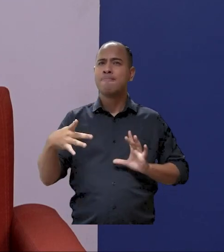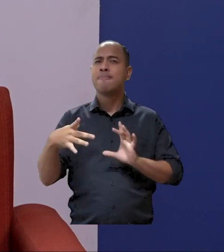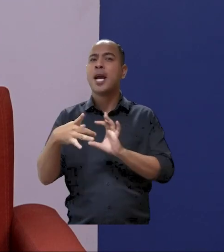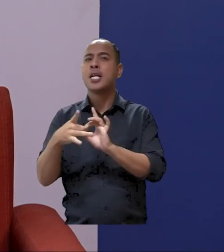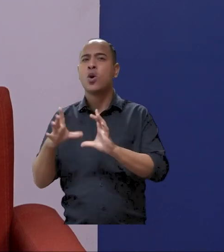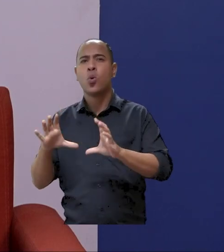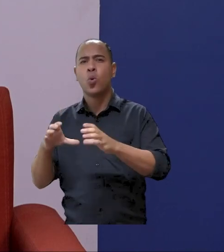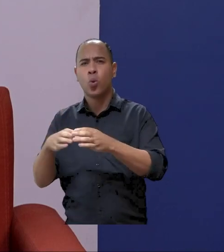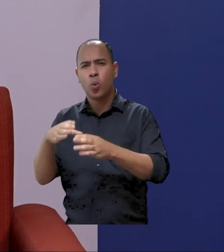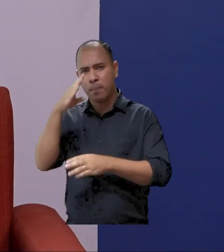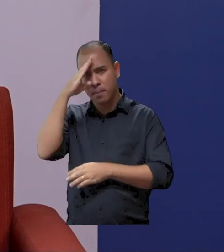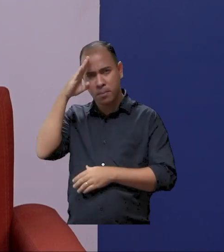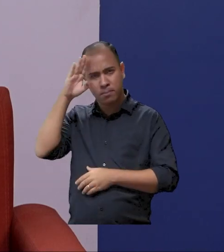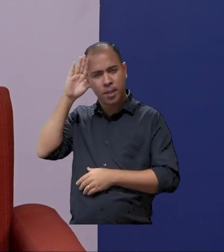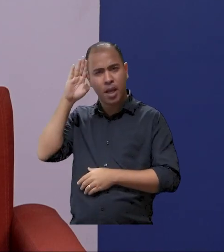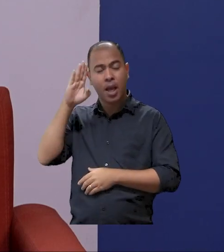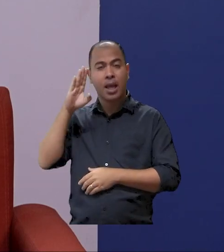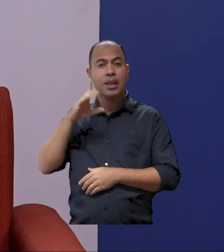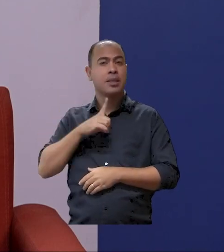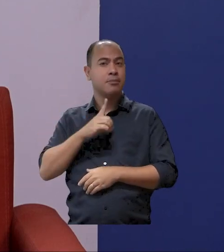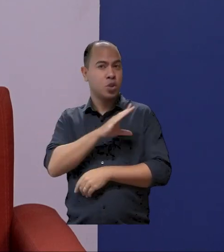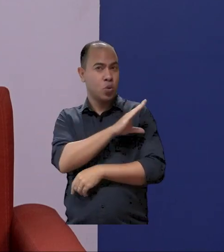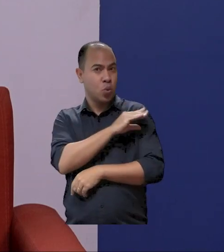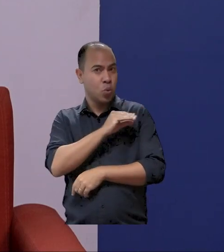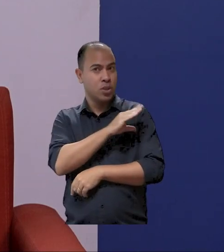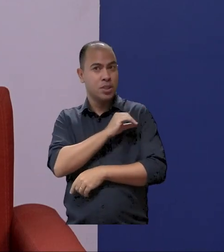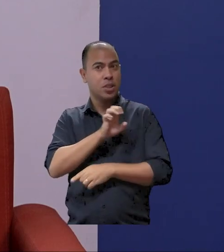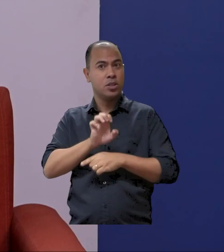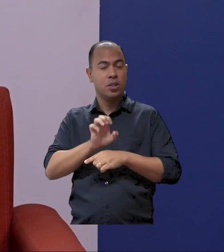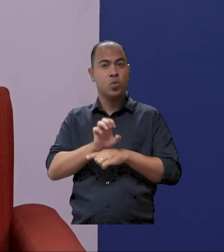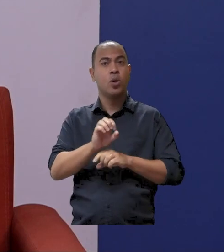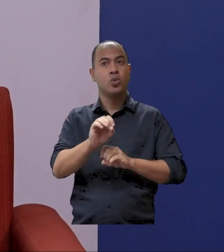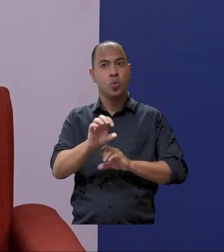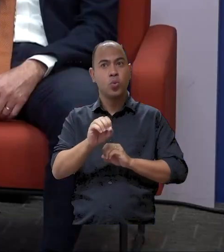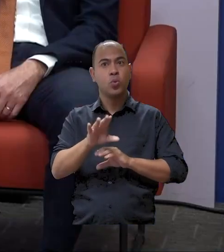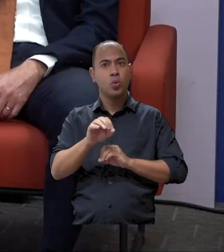parceria com a comunidade acadêmica, no caso com o Conselho, não é?